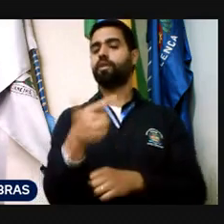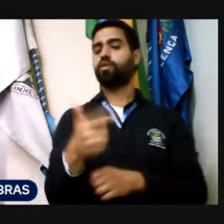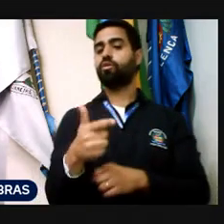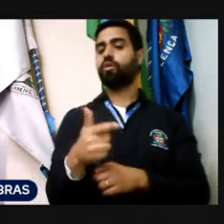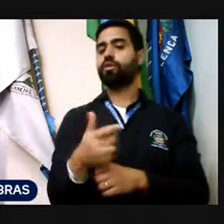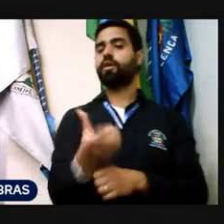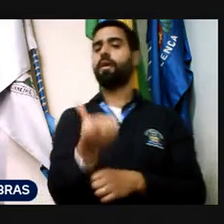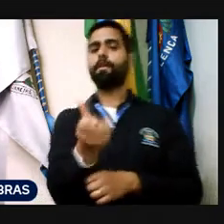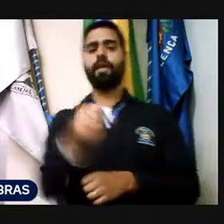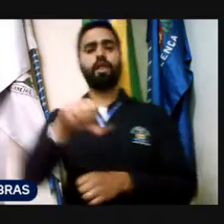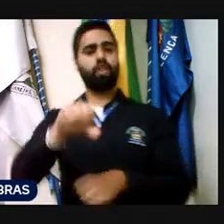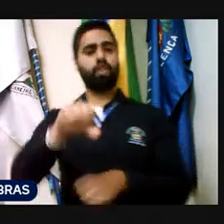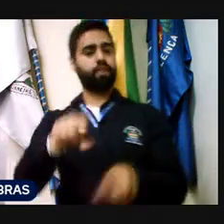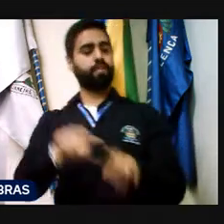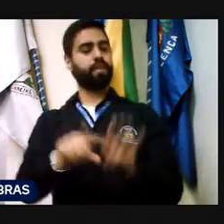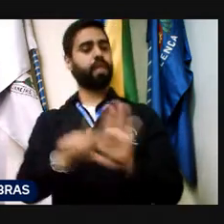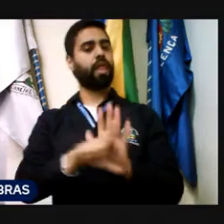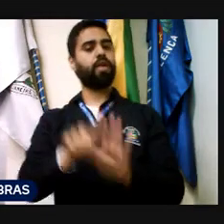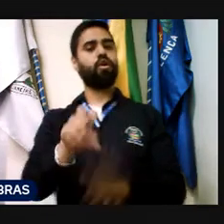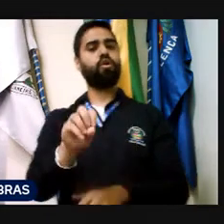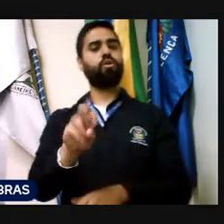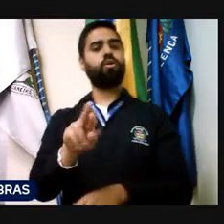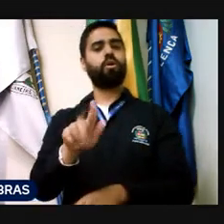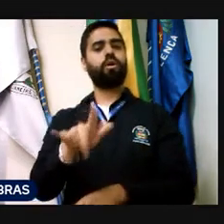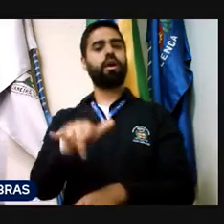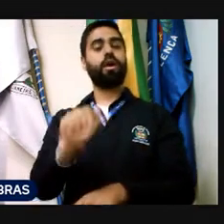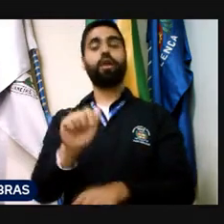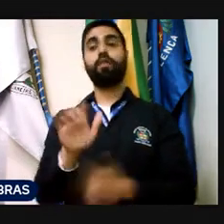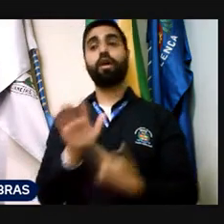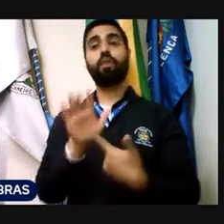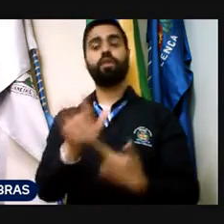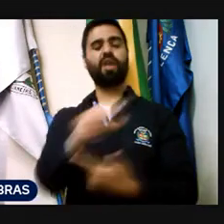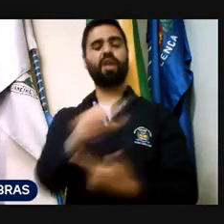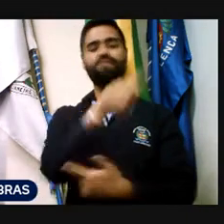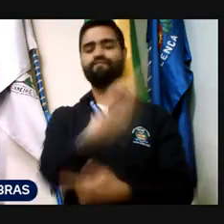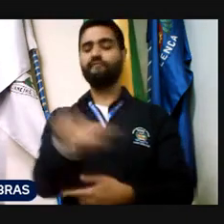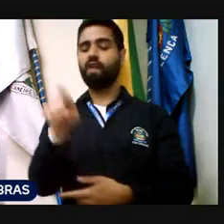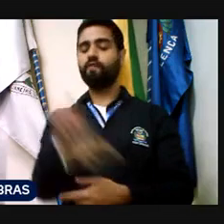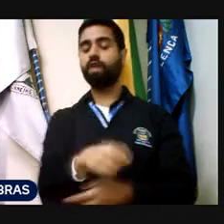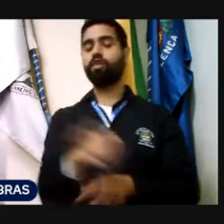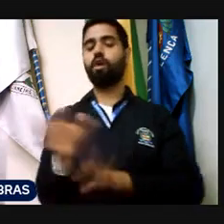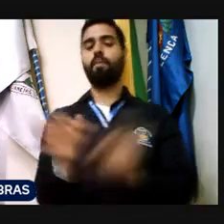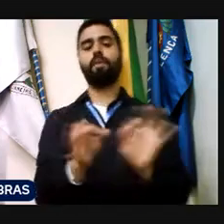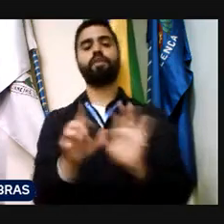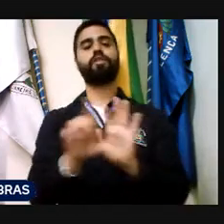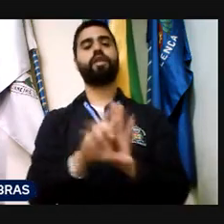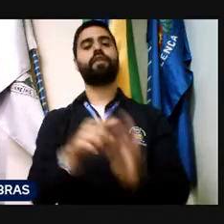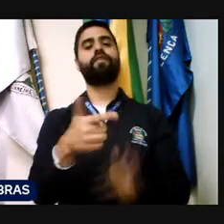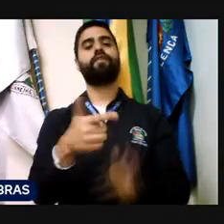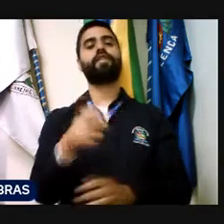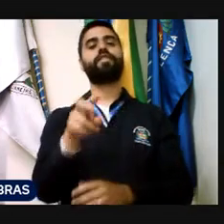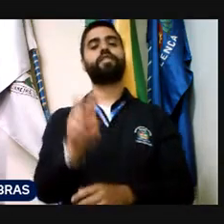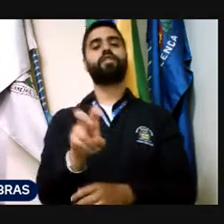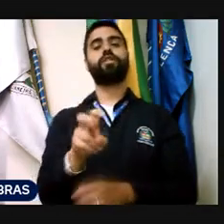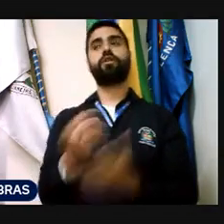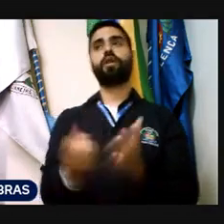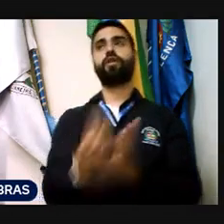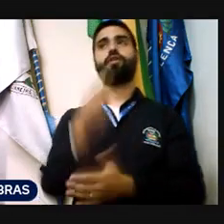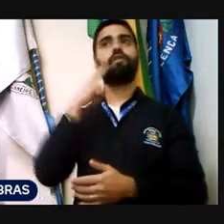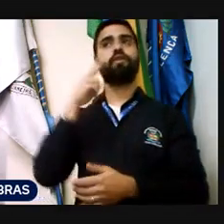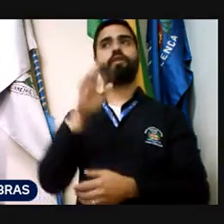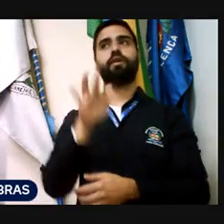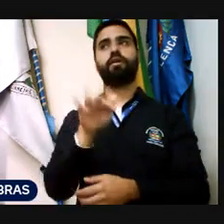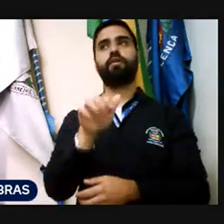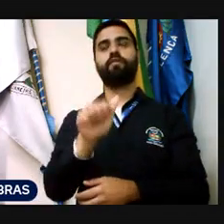artigo 69, inciso 4 da Lei Orgânica Municipal, vem apresentar veto total ao projeto de lei 25, de autoria da vereadora